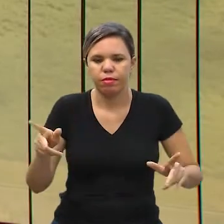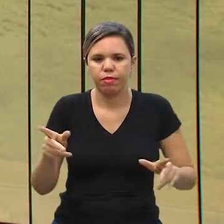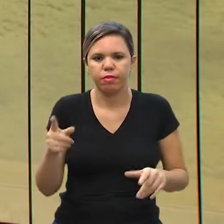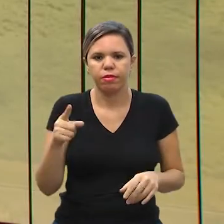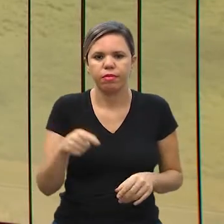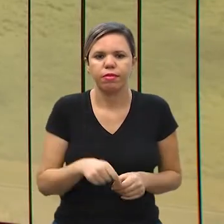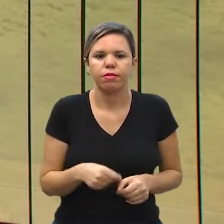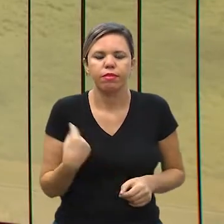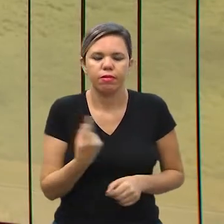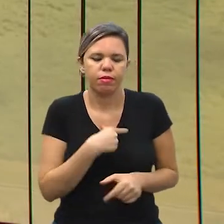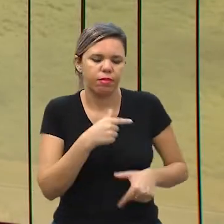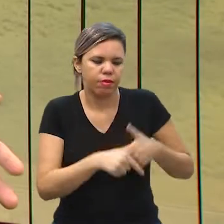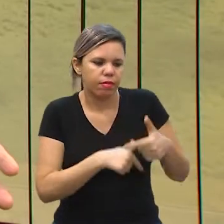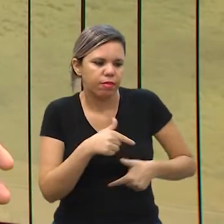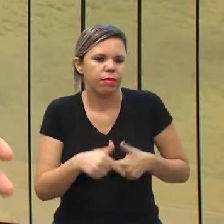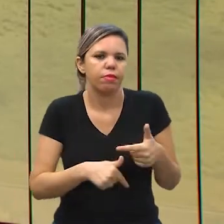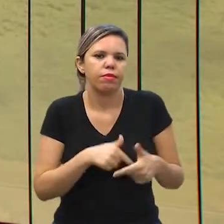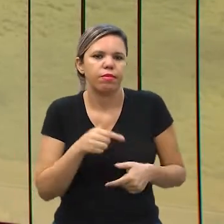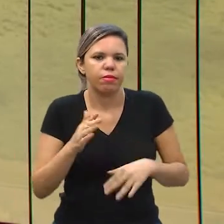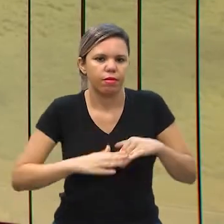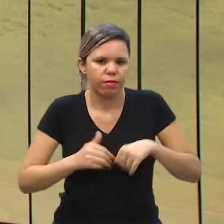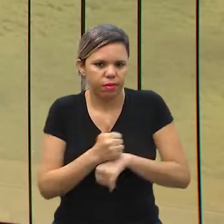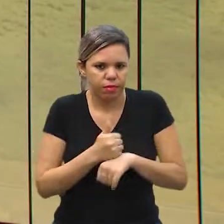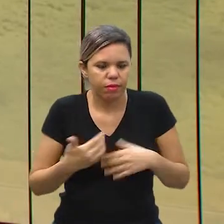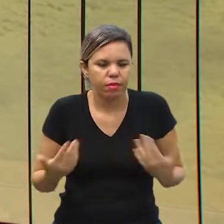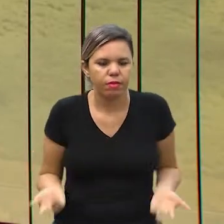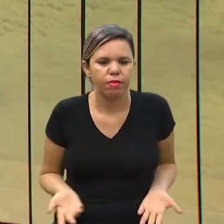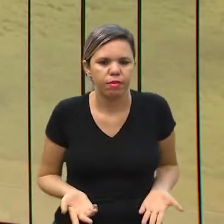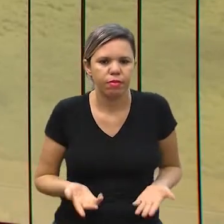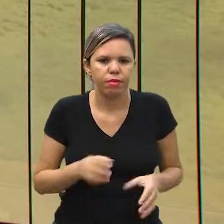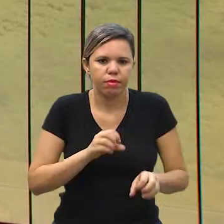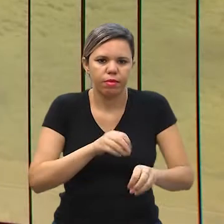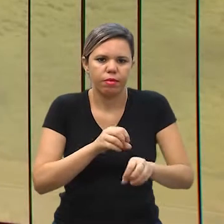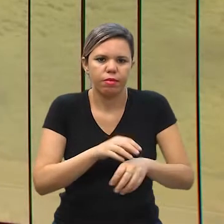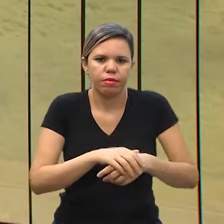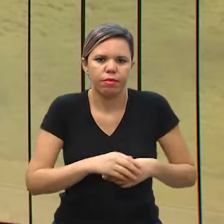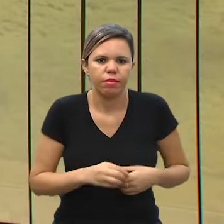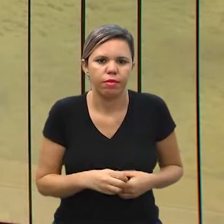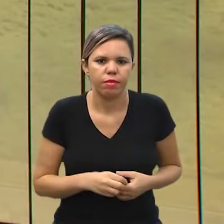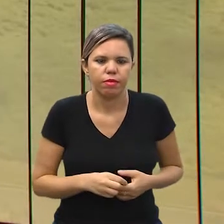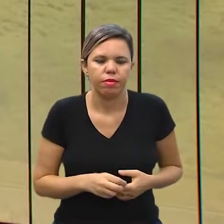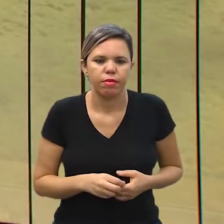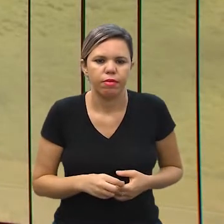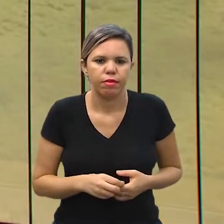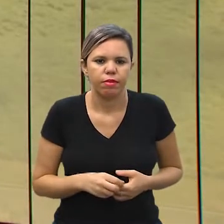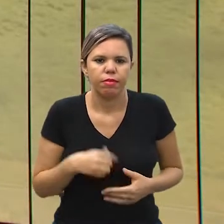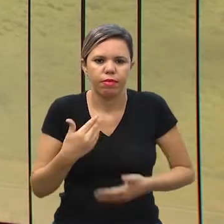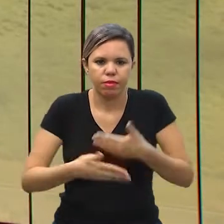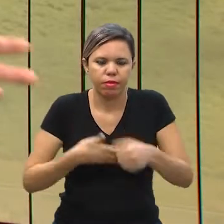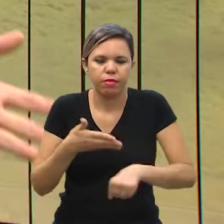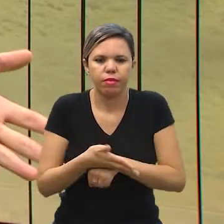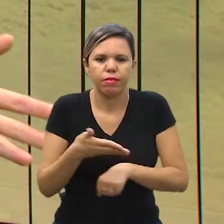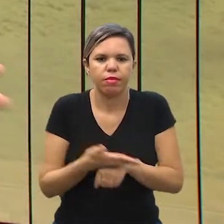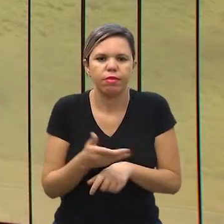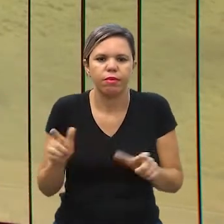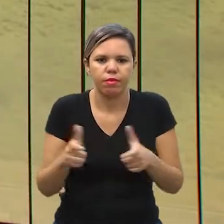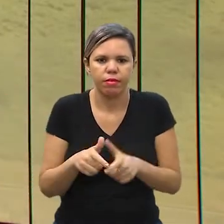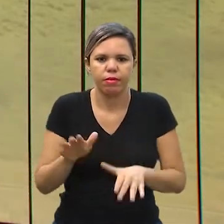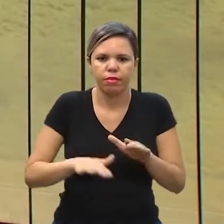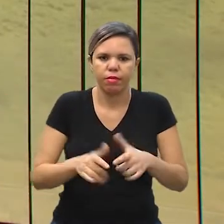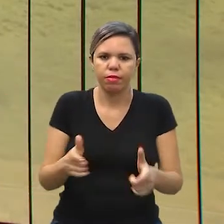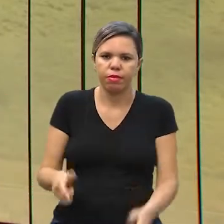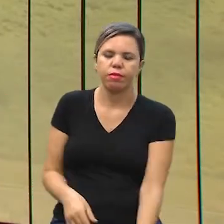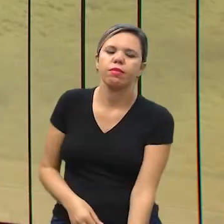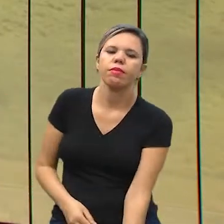períodos Pelas nossas atividades seja atividades profissionais de educação é a frequência às vezes diminui